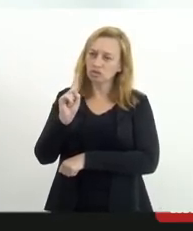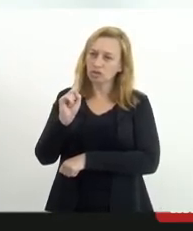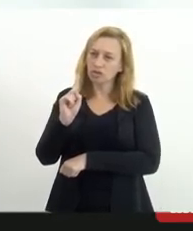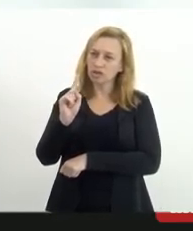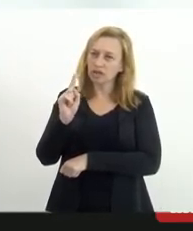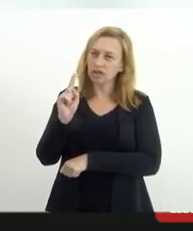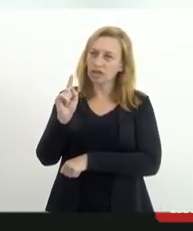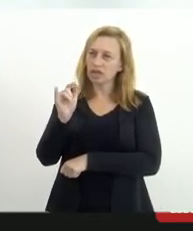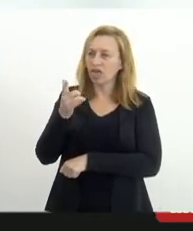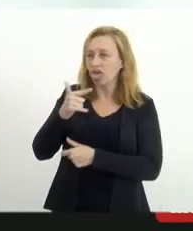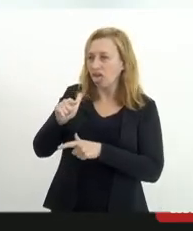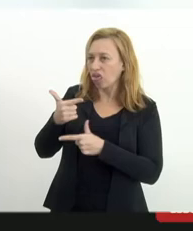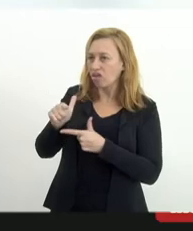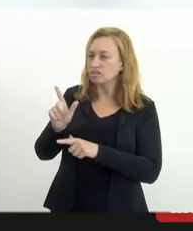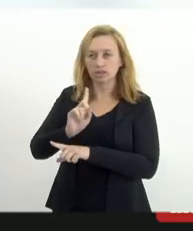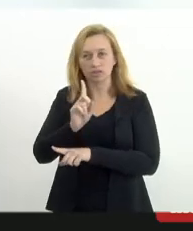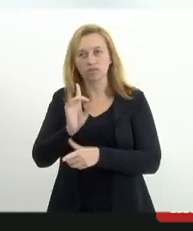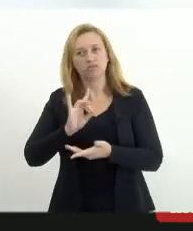Que